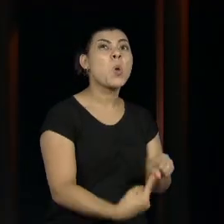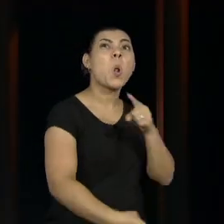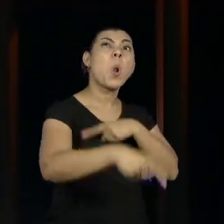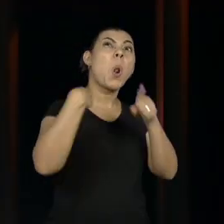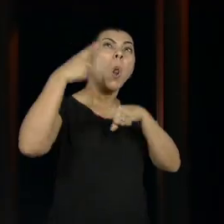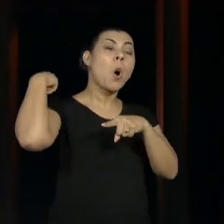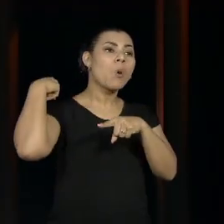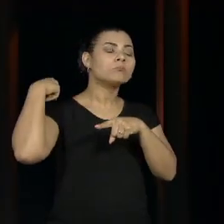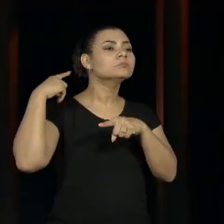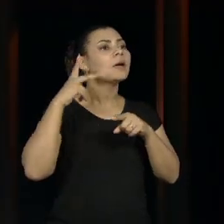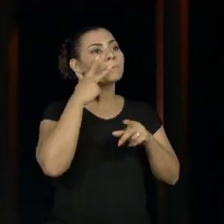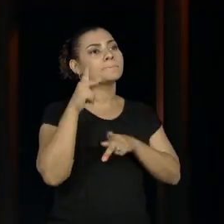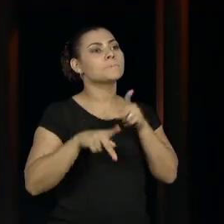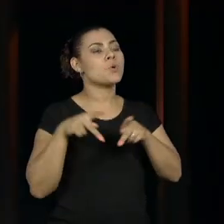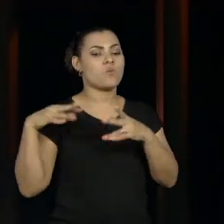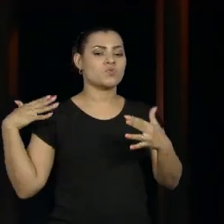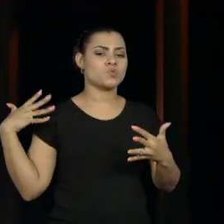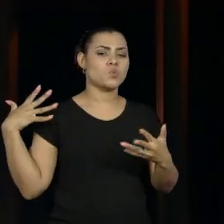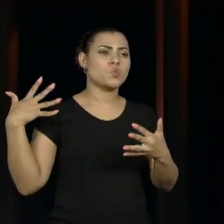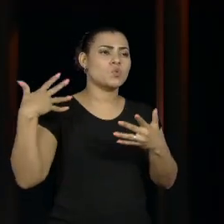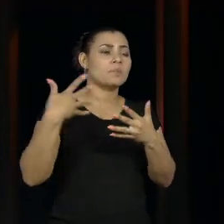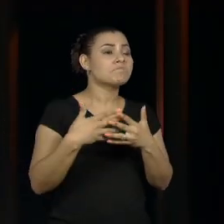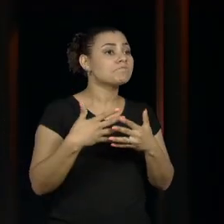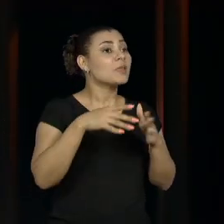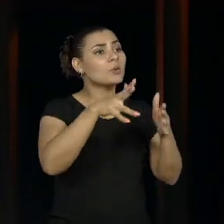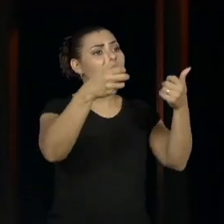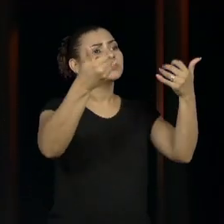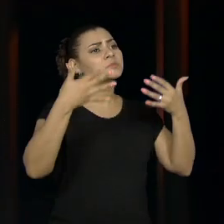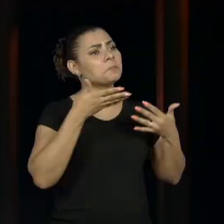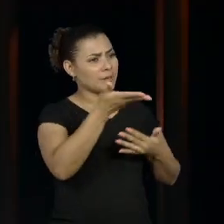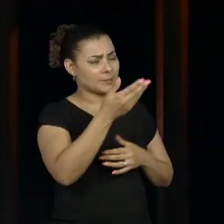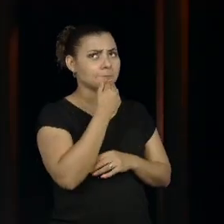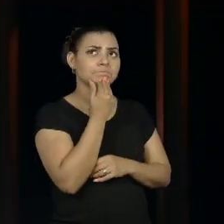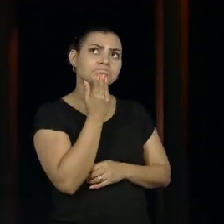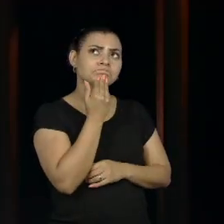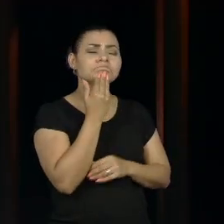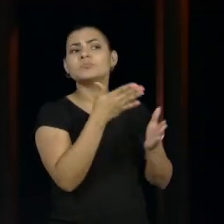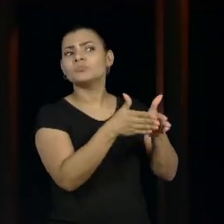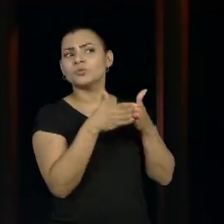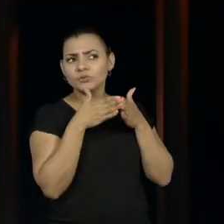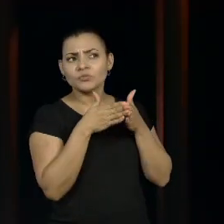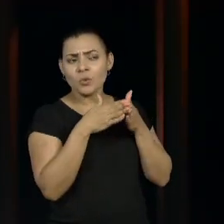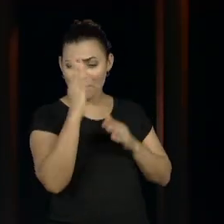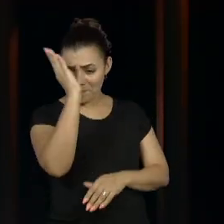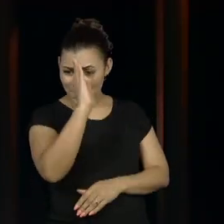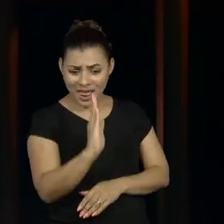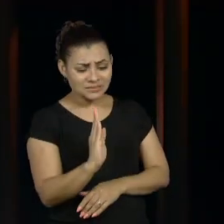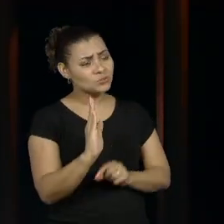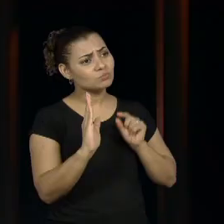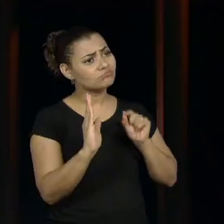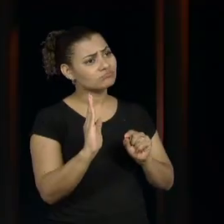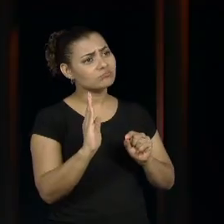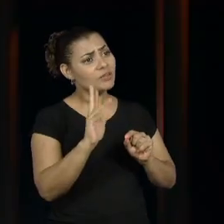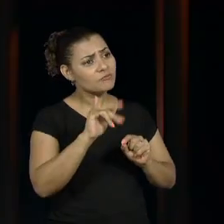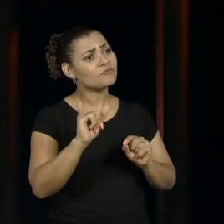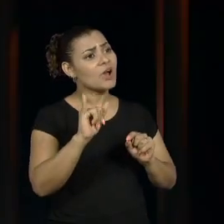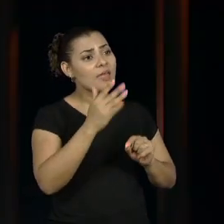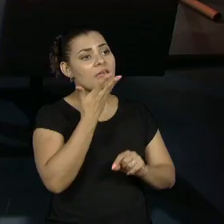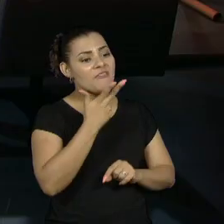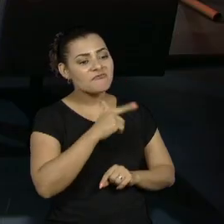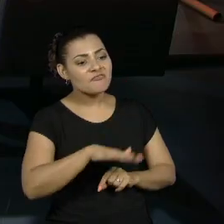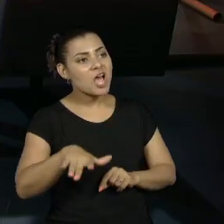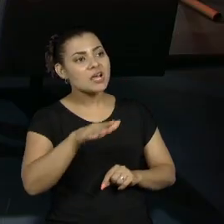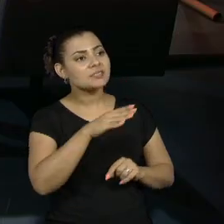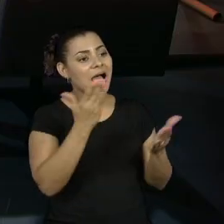história pelo menos de povos originais eu quero que você me esclareça Quando que o Brasil vai sair da